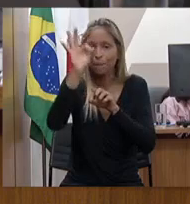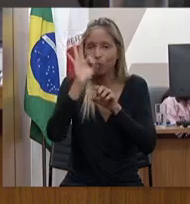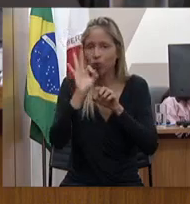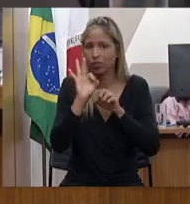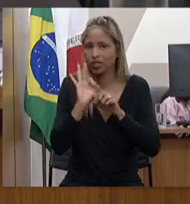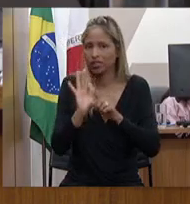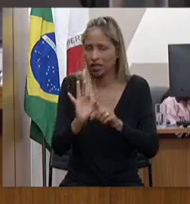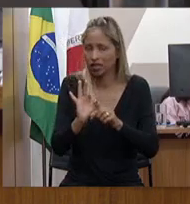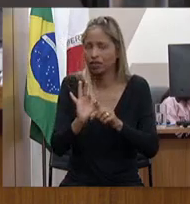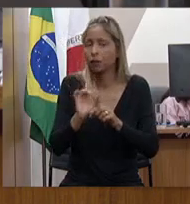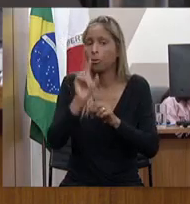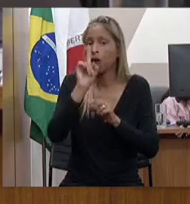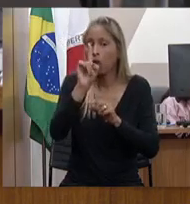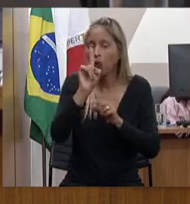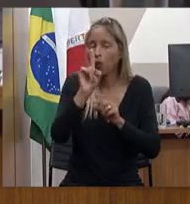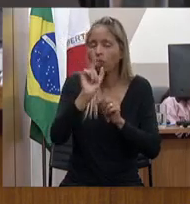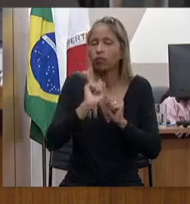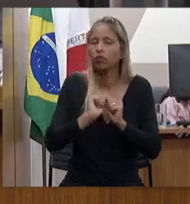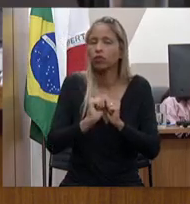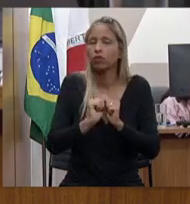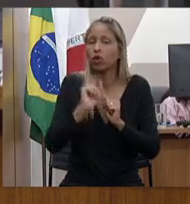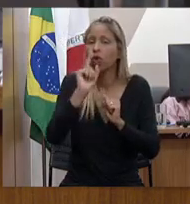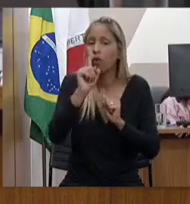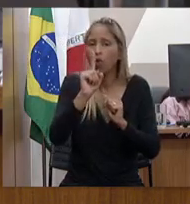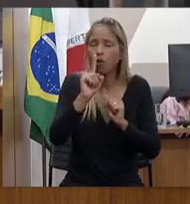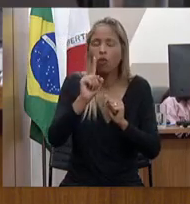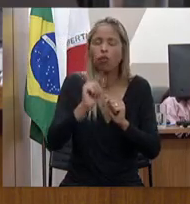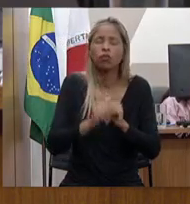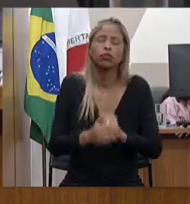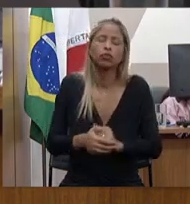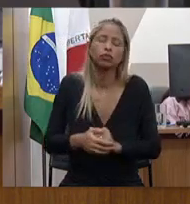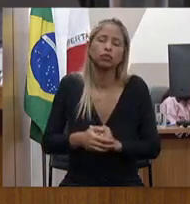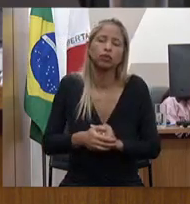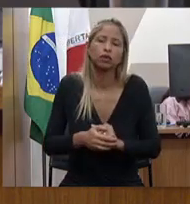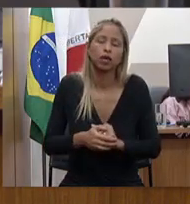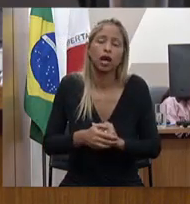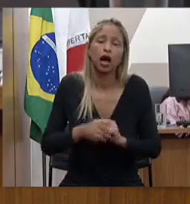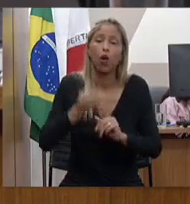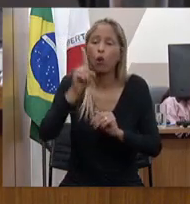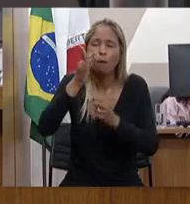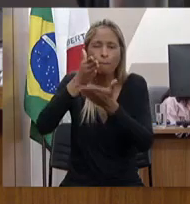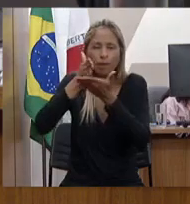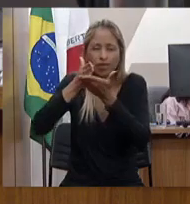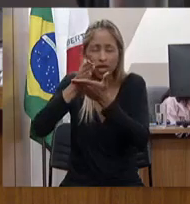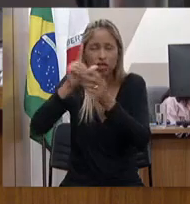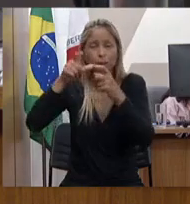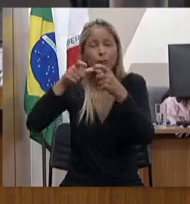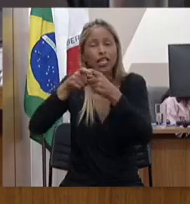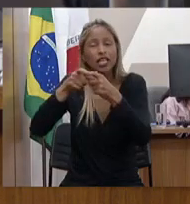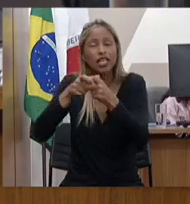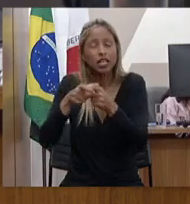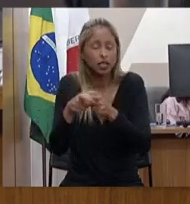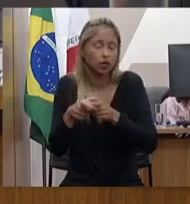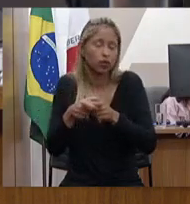seja apenas uma parte pequena